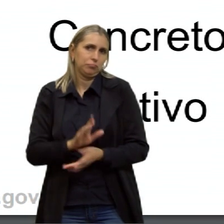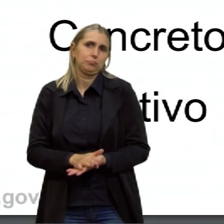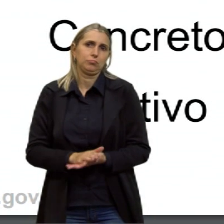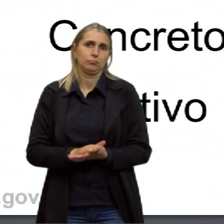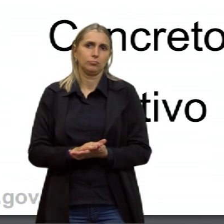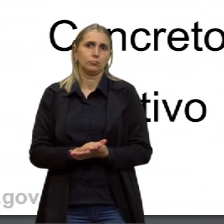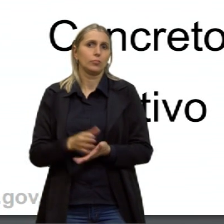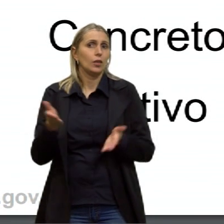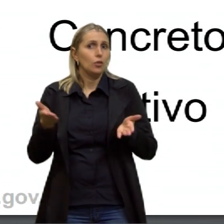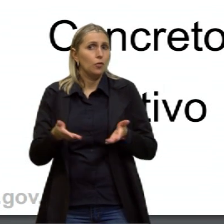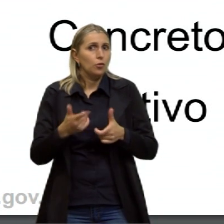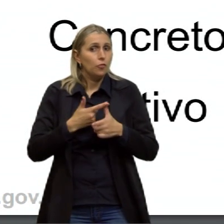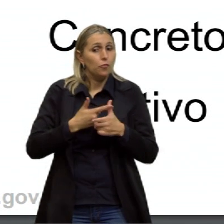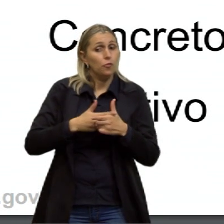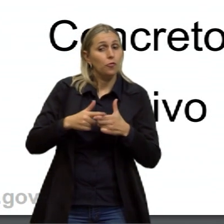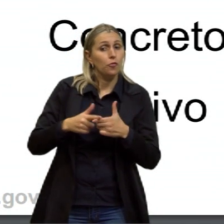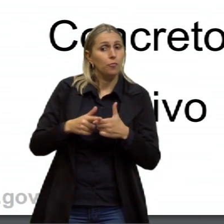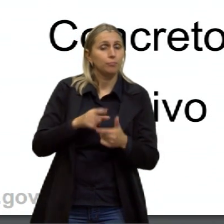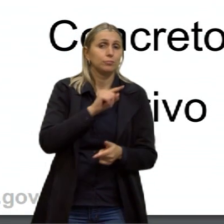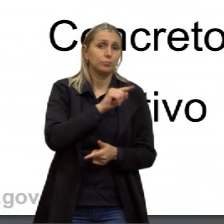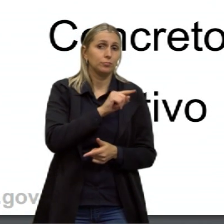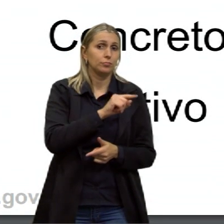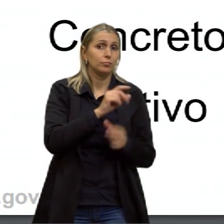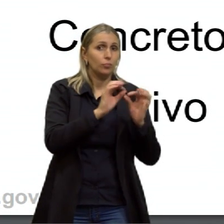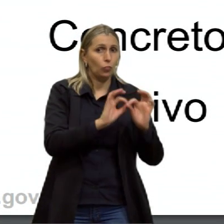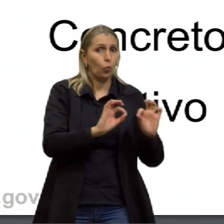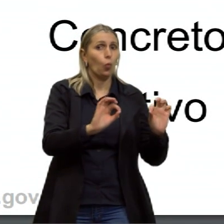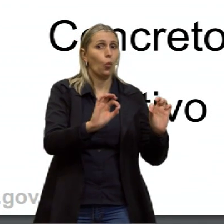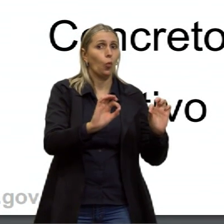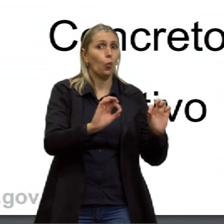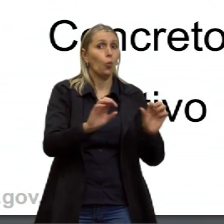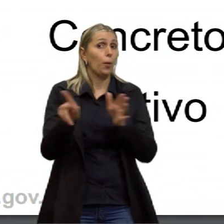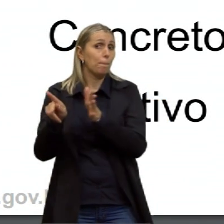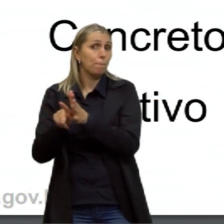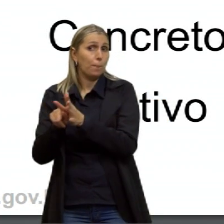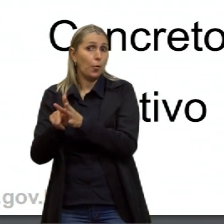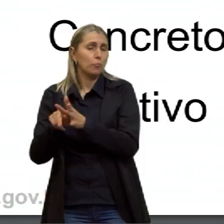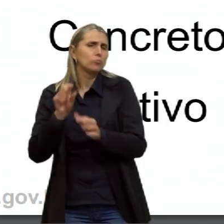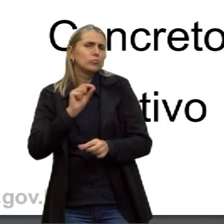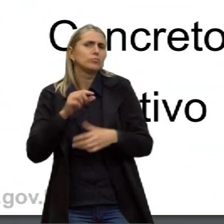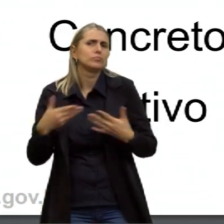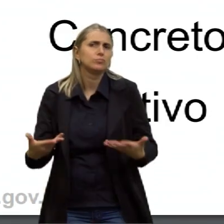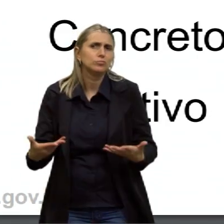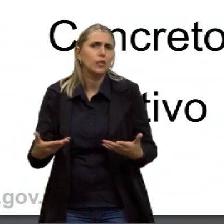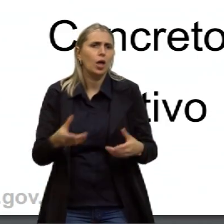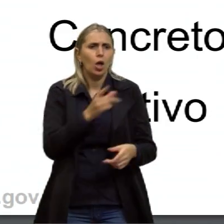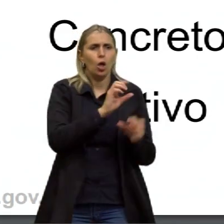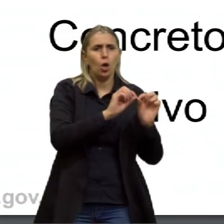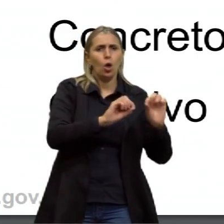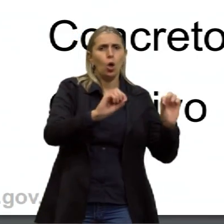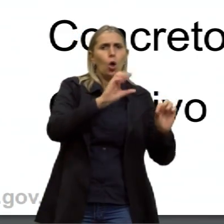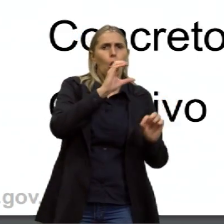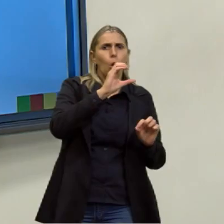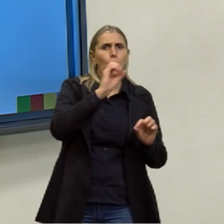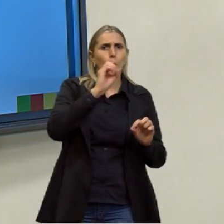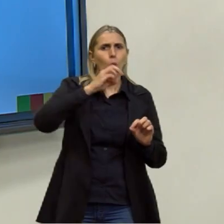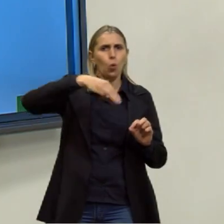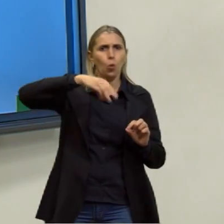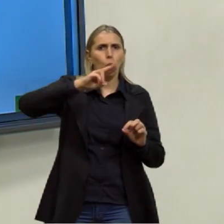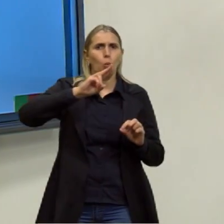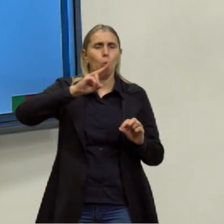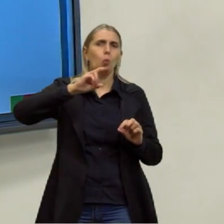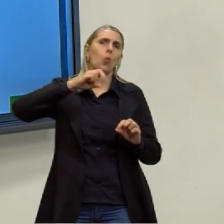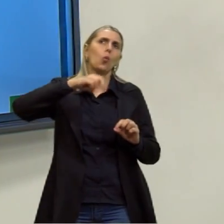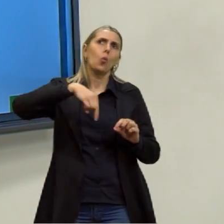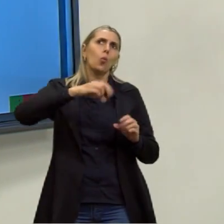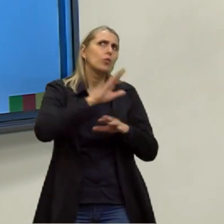a gente pode regredir substantivos em comum e próprio que que é isso comum é aquele nome geral que a